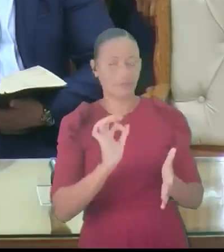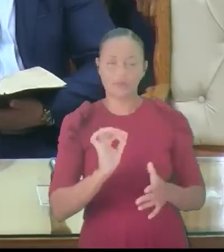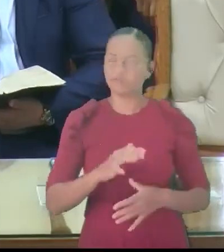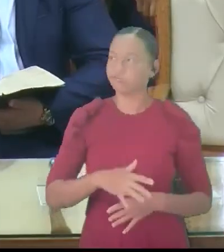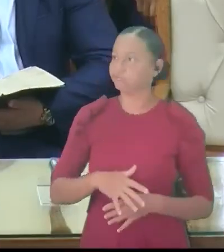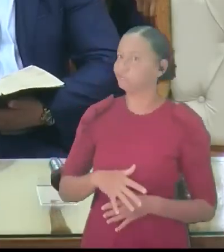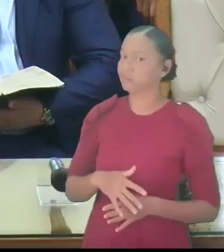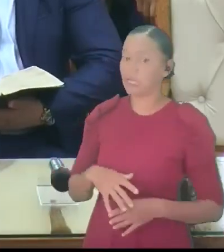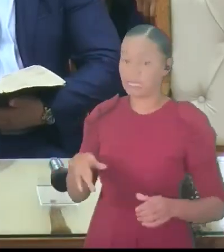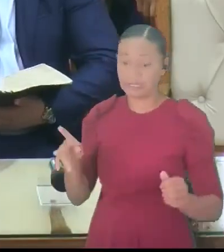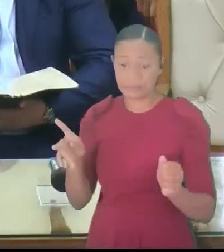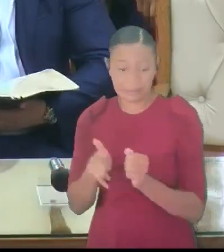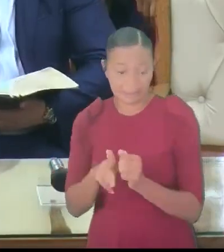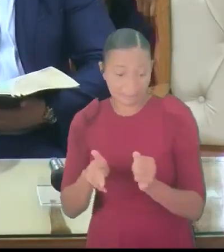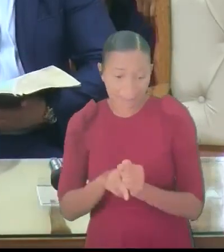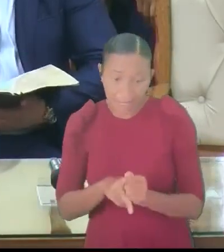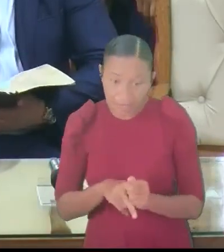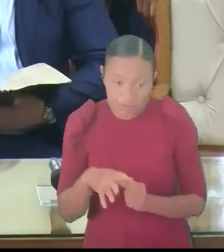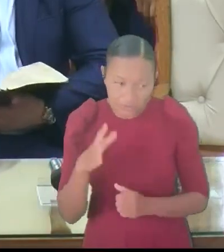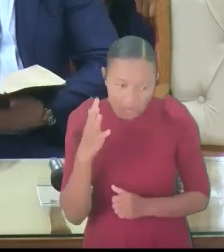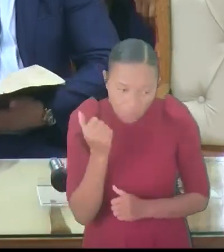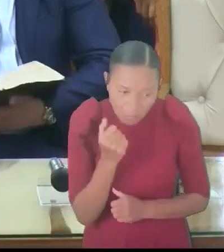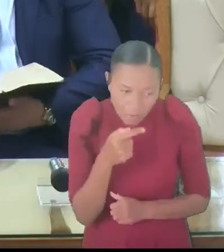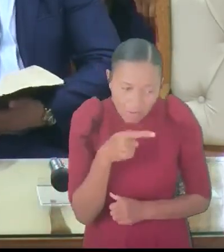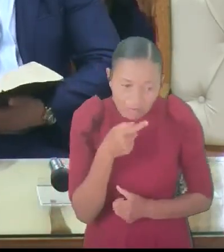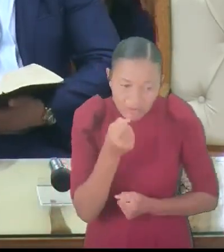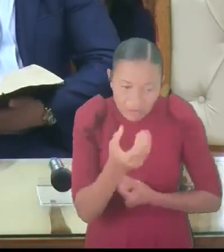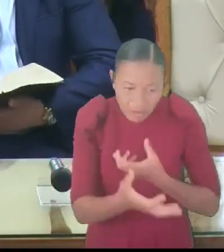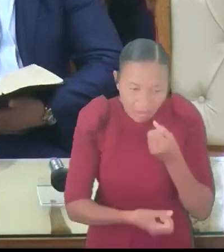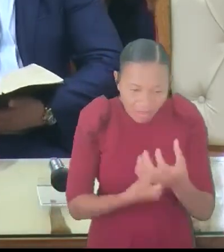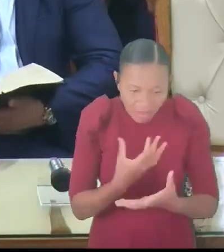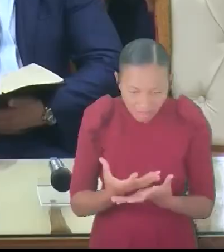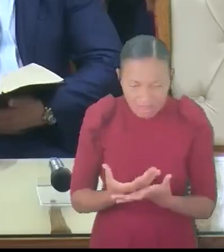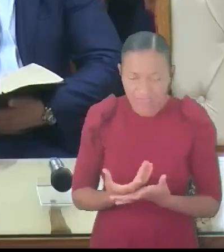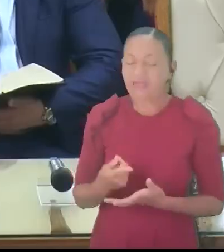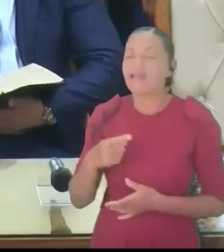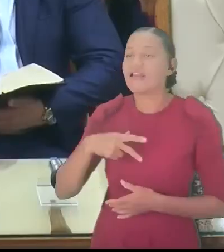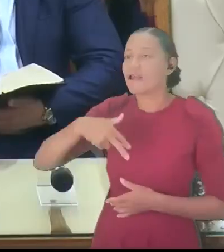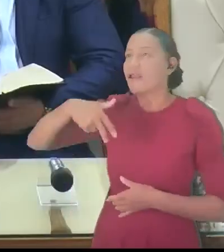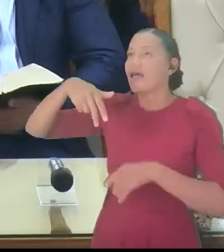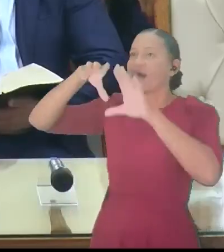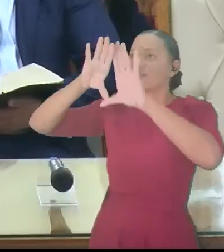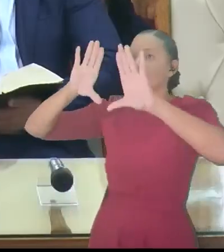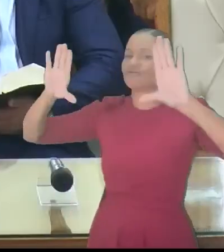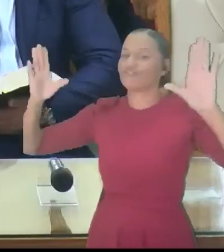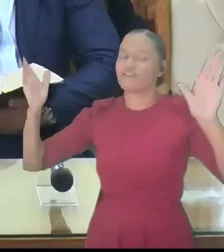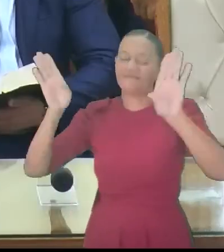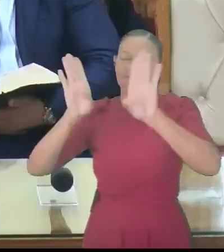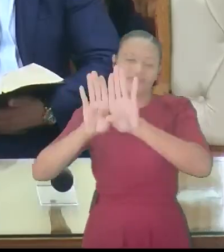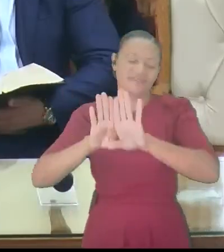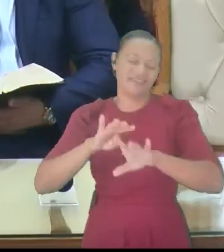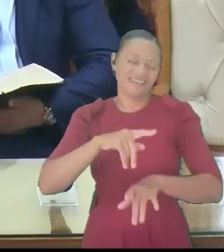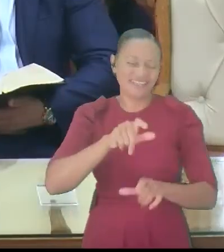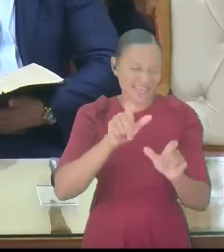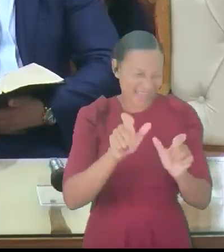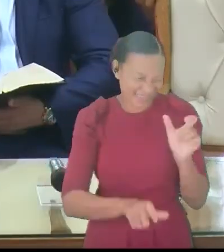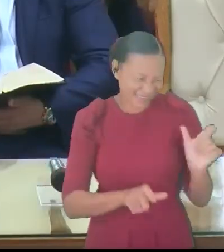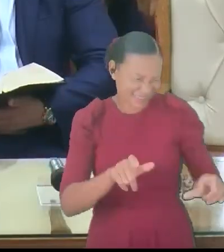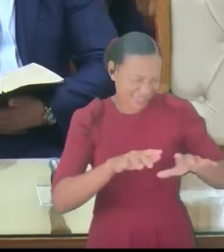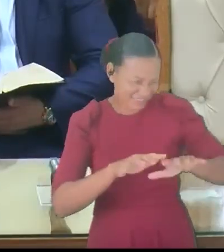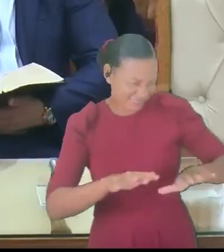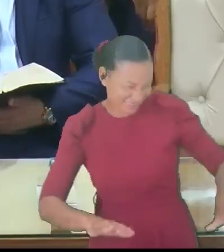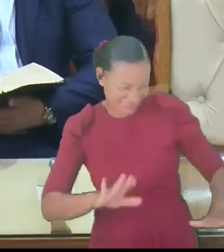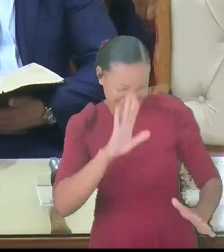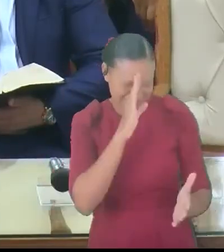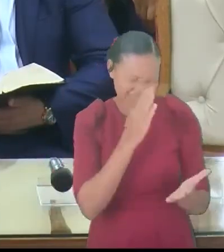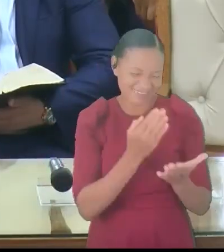disso, ele fecha a porta do céu para você. Não é assim que os incrédulos creem? Eles creem que é Pedro que abre a porta do céu. Mas não é. A chave não está na mão de Pedro,